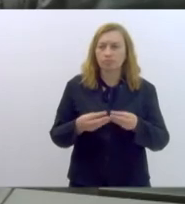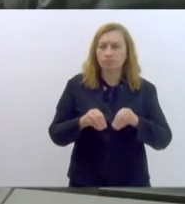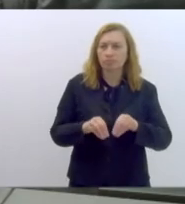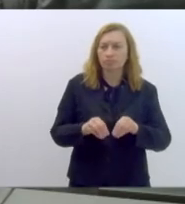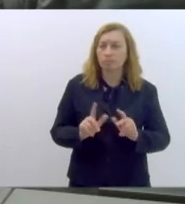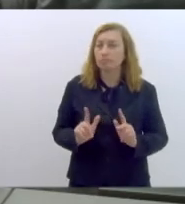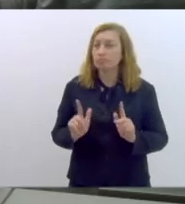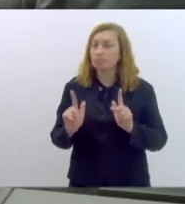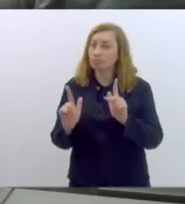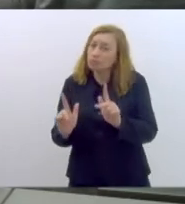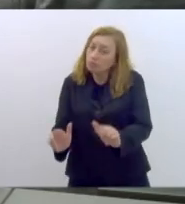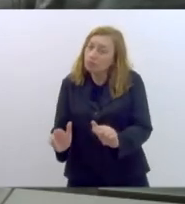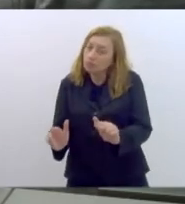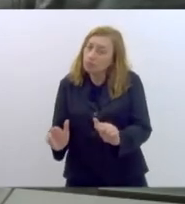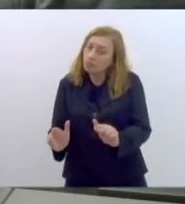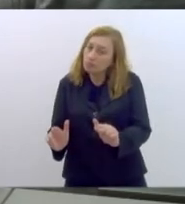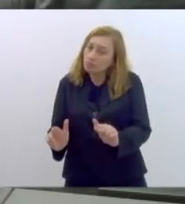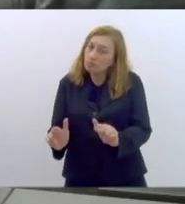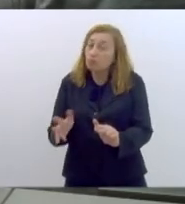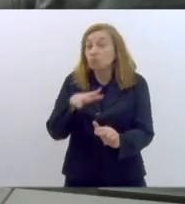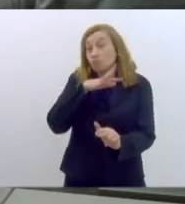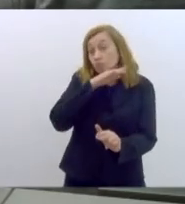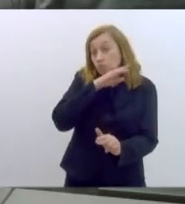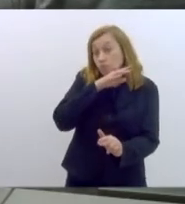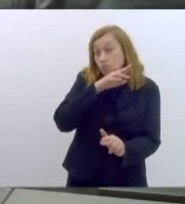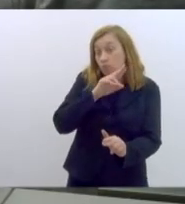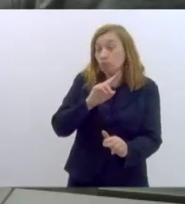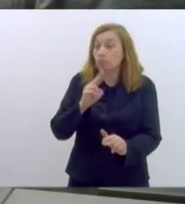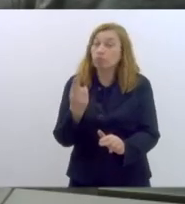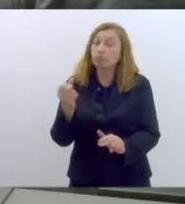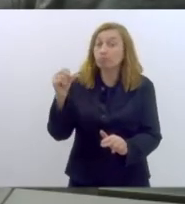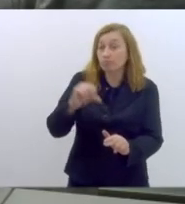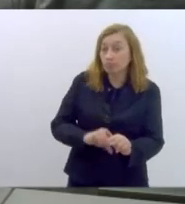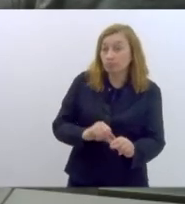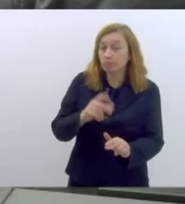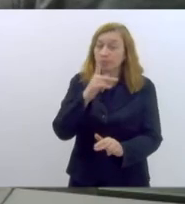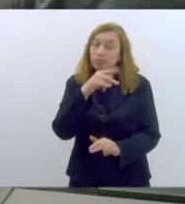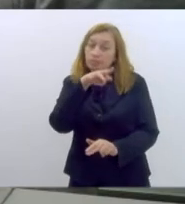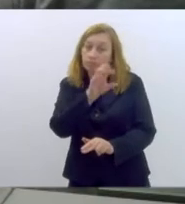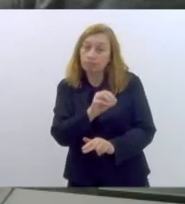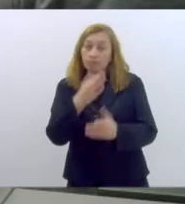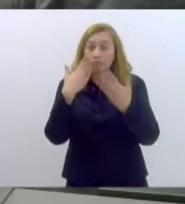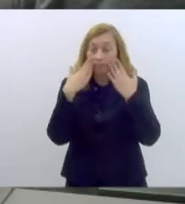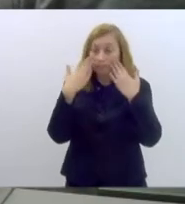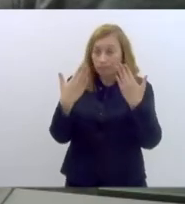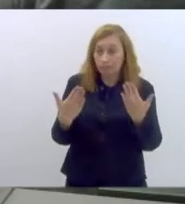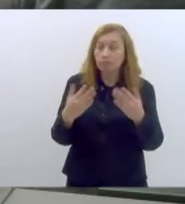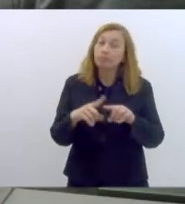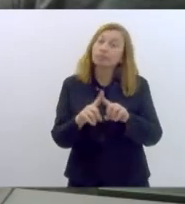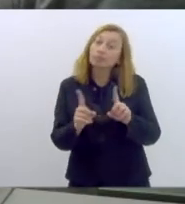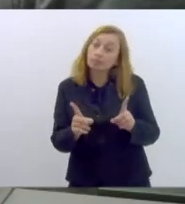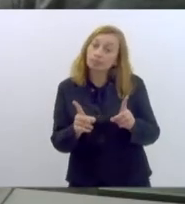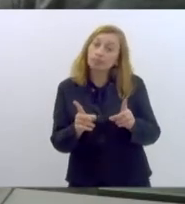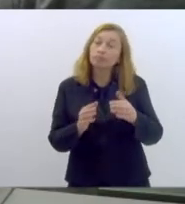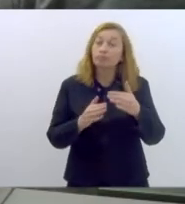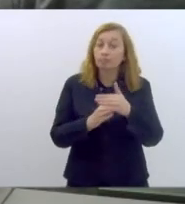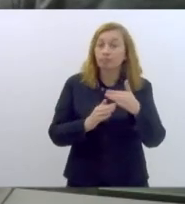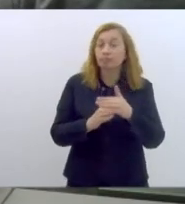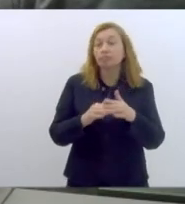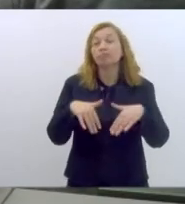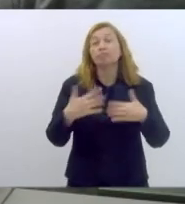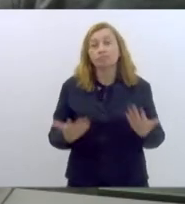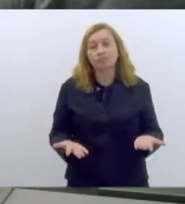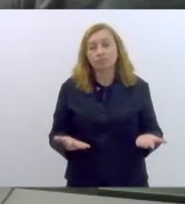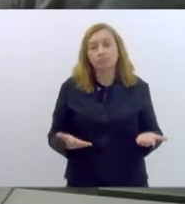semelhante, não sei se tão dramática quanto essa que o Pedro nos apresentou, mas com limitações. Então,